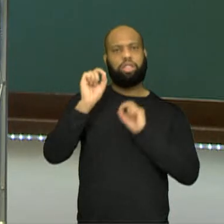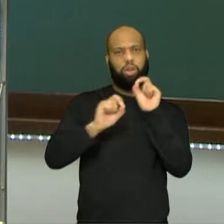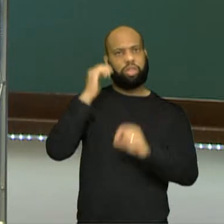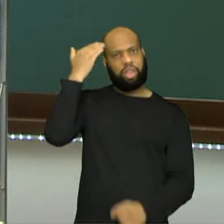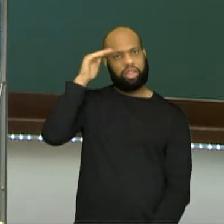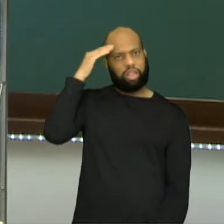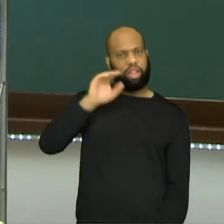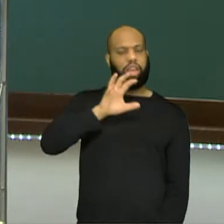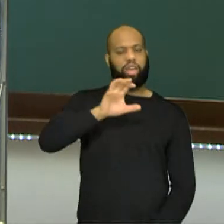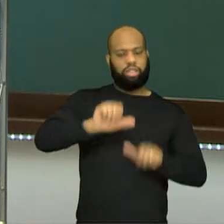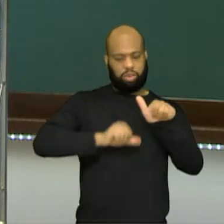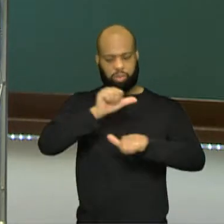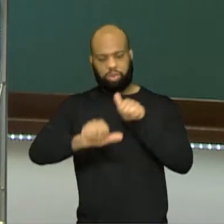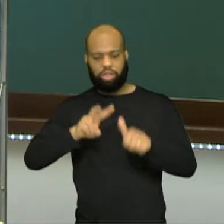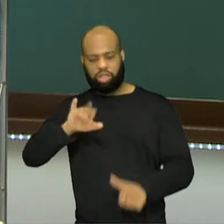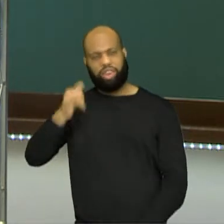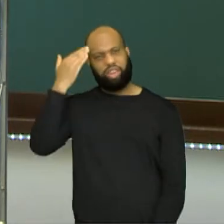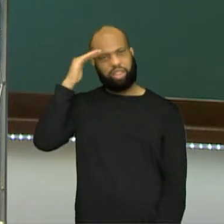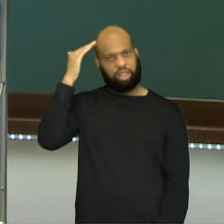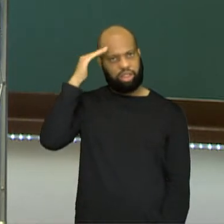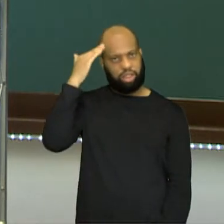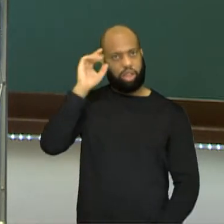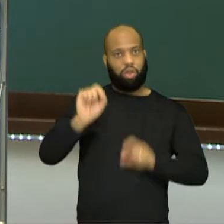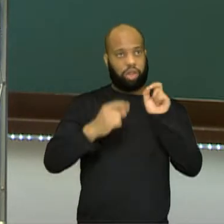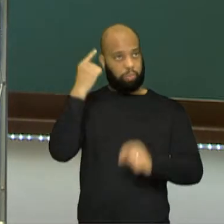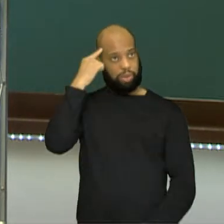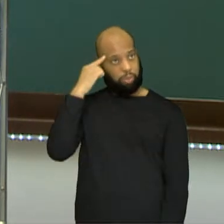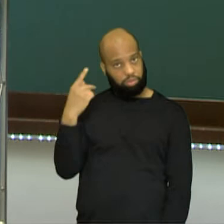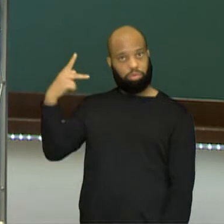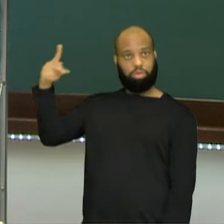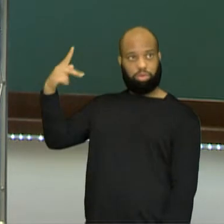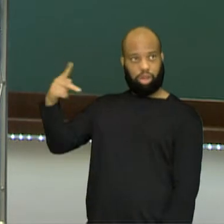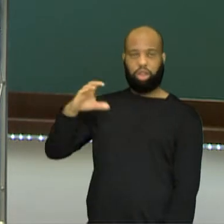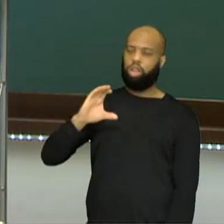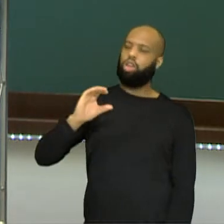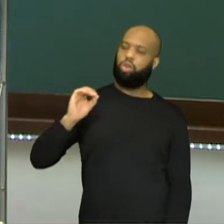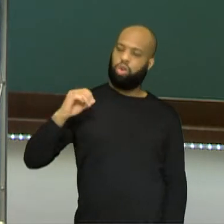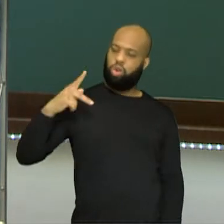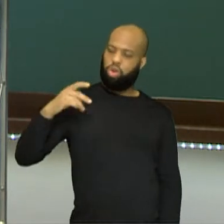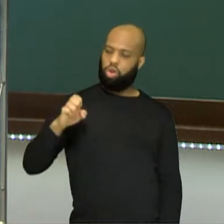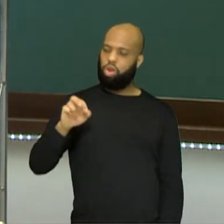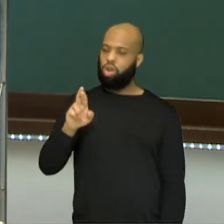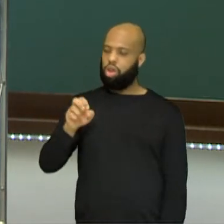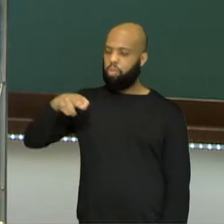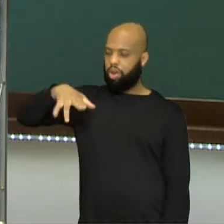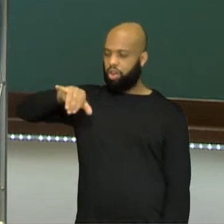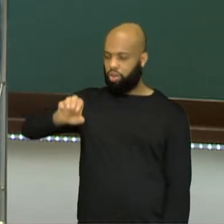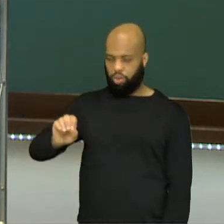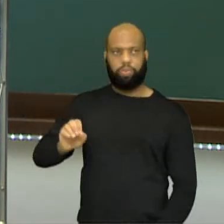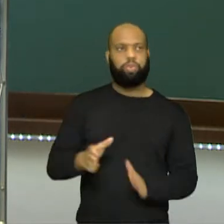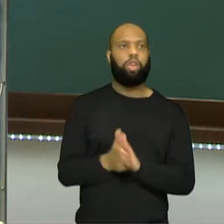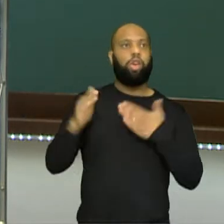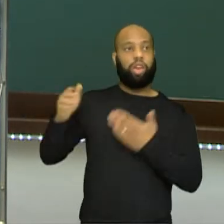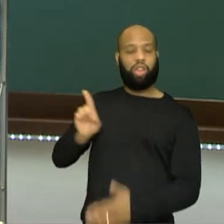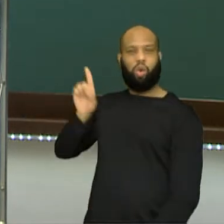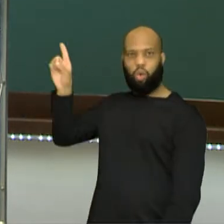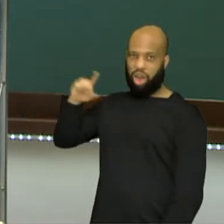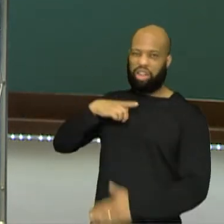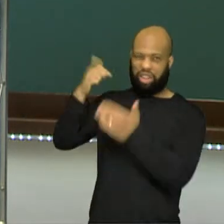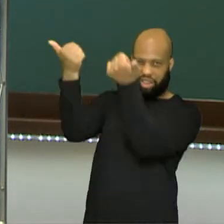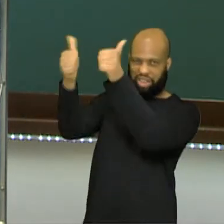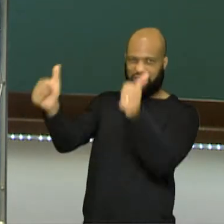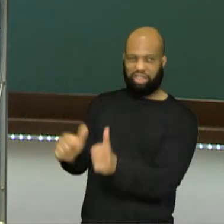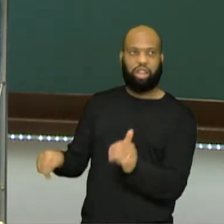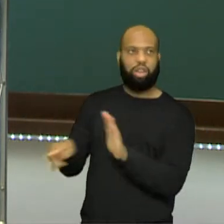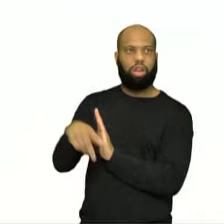essa mudança para entender o pensamento do Copérnico. Bom, olhando para esse senhor simpático aqui, eternizado numa estátua, a gente vai